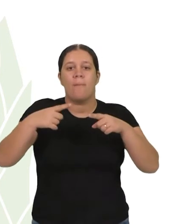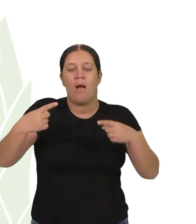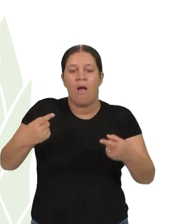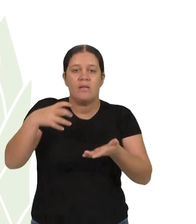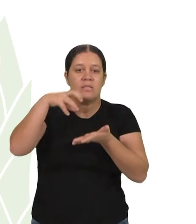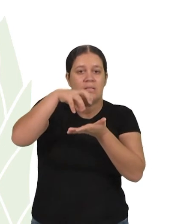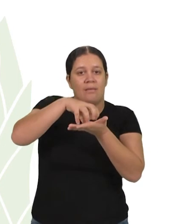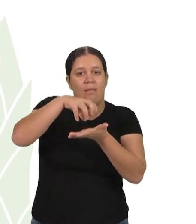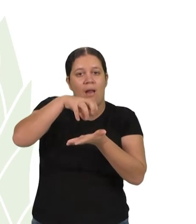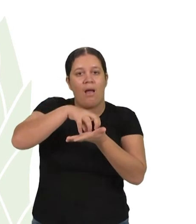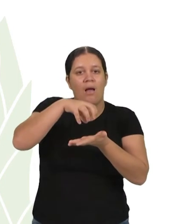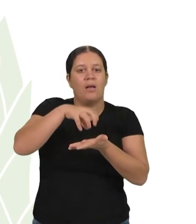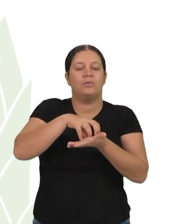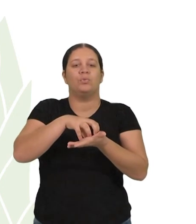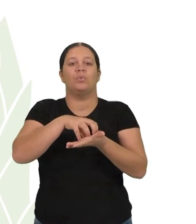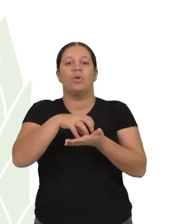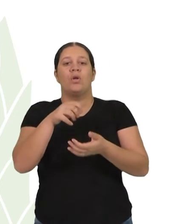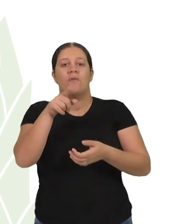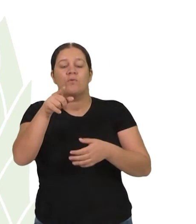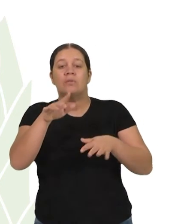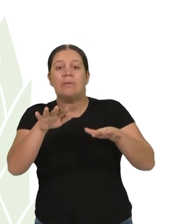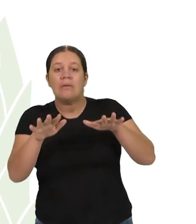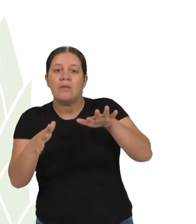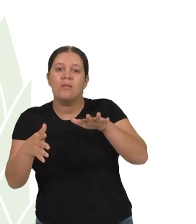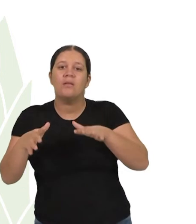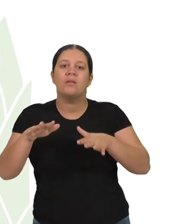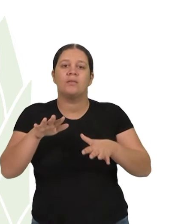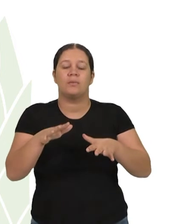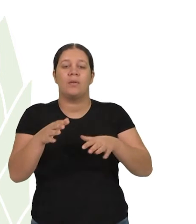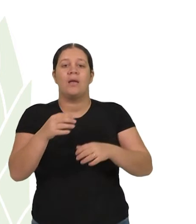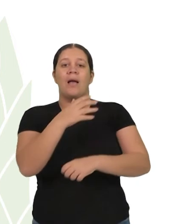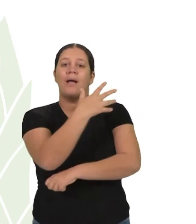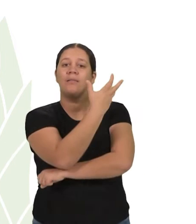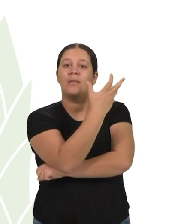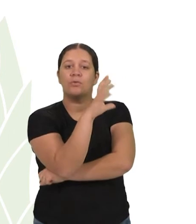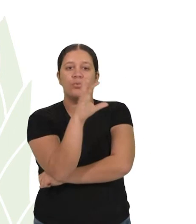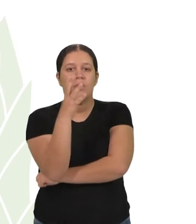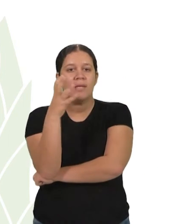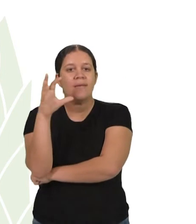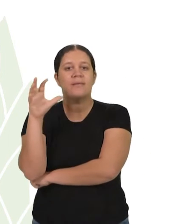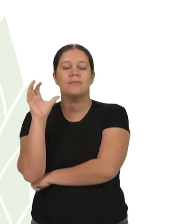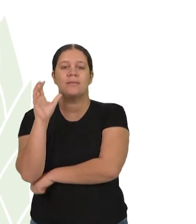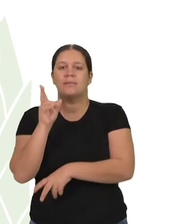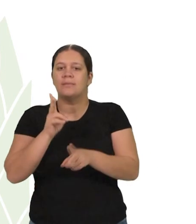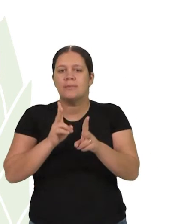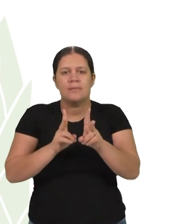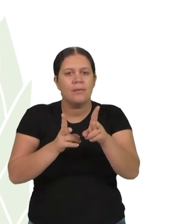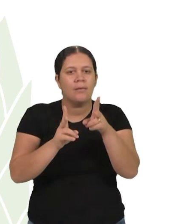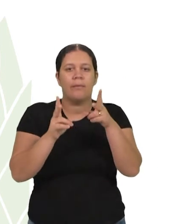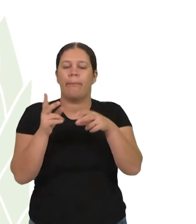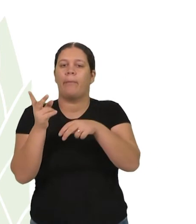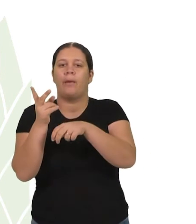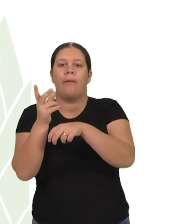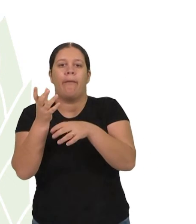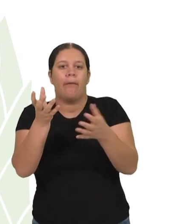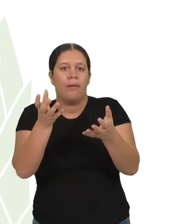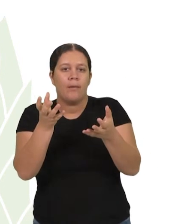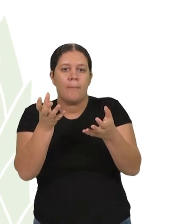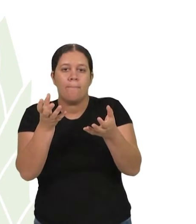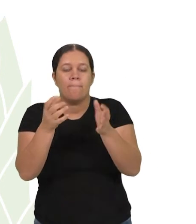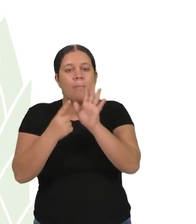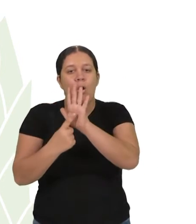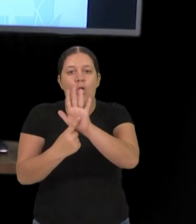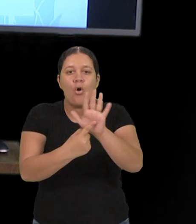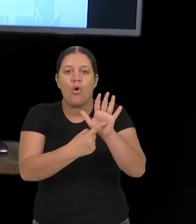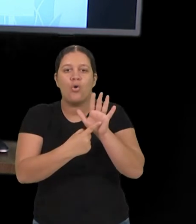mais concentrado para o meio menos concentrado. Então, se equilibra ali. A natureza sempre busca equilíbrio. Então, nesse sentido, vai